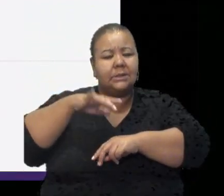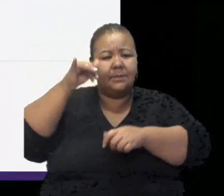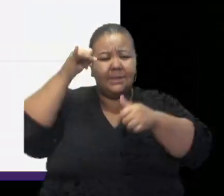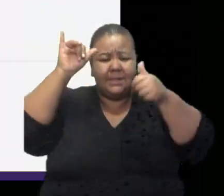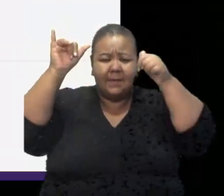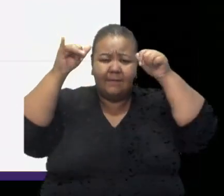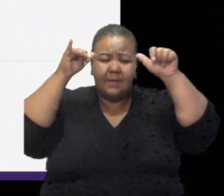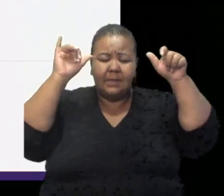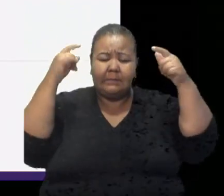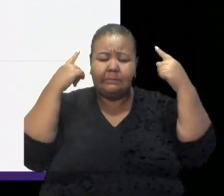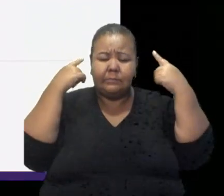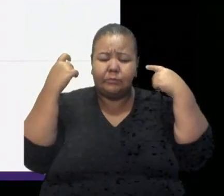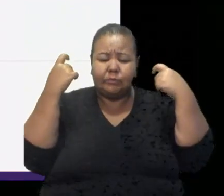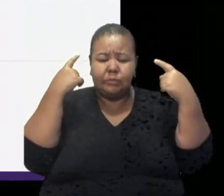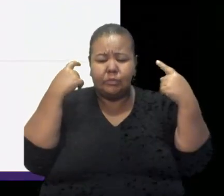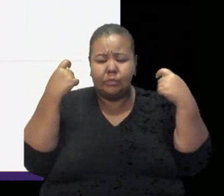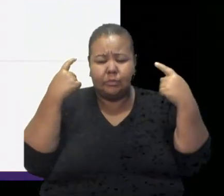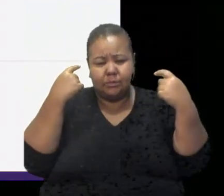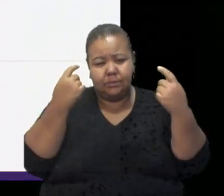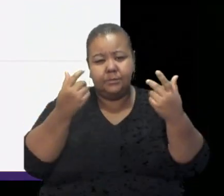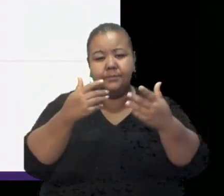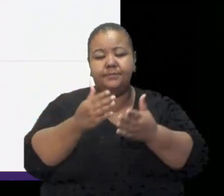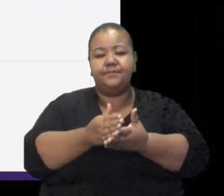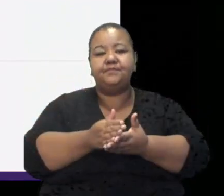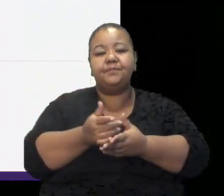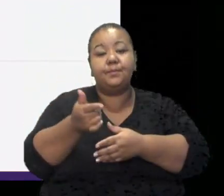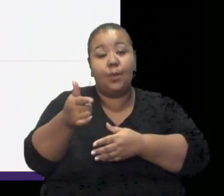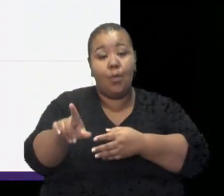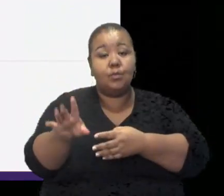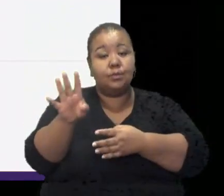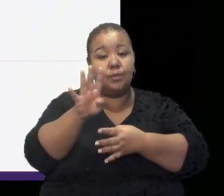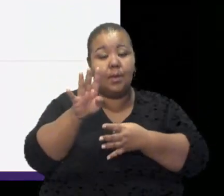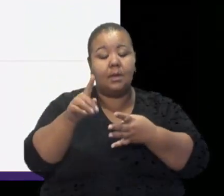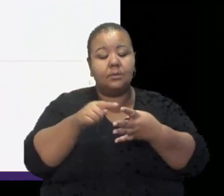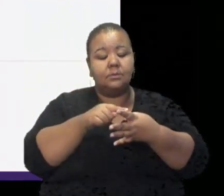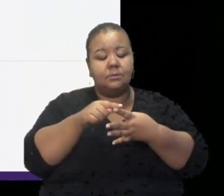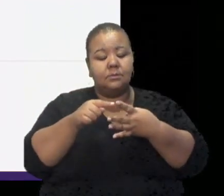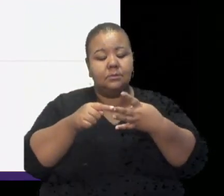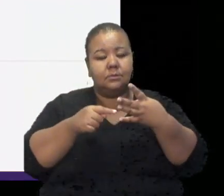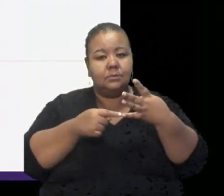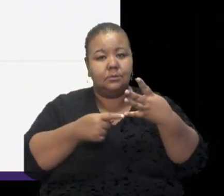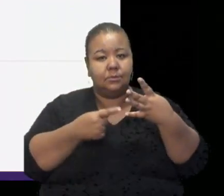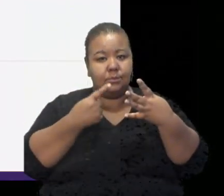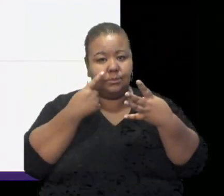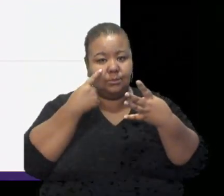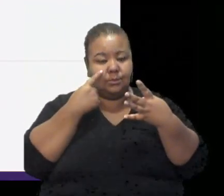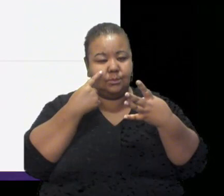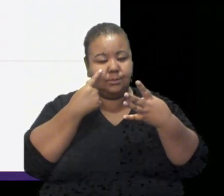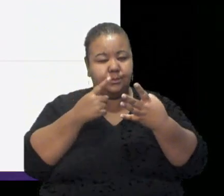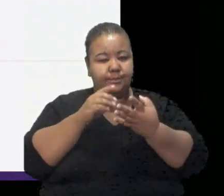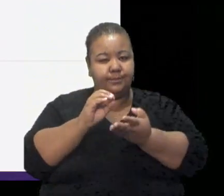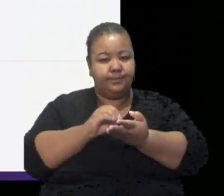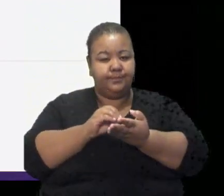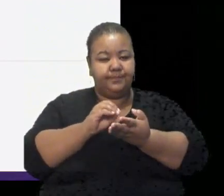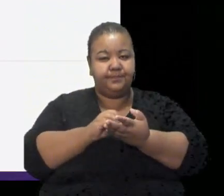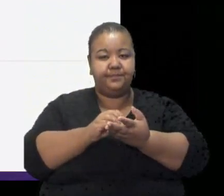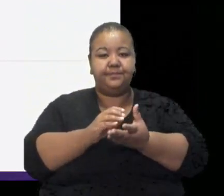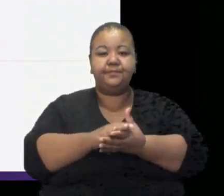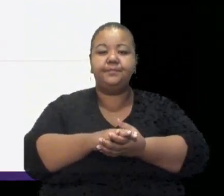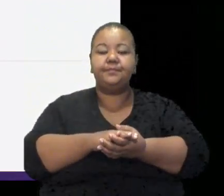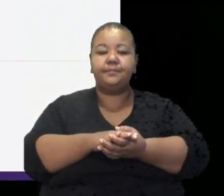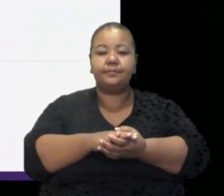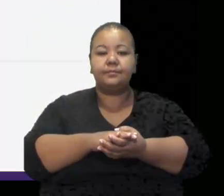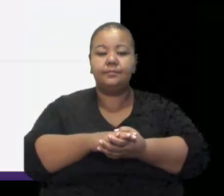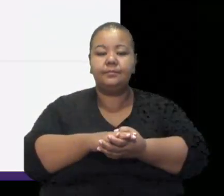para sons e assim sucessivamente. Vamos para os outros 4 objetivos, então, né, do arranjo